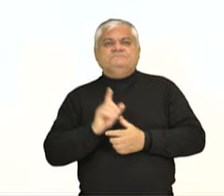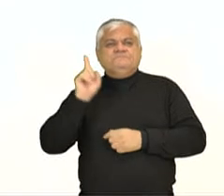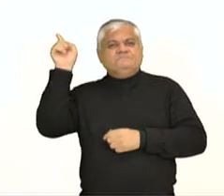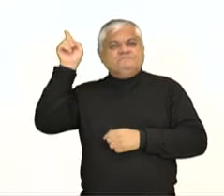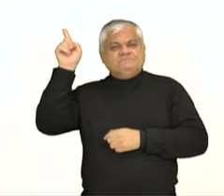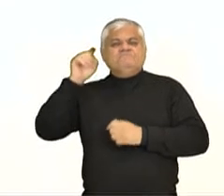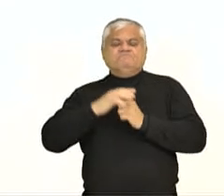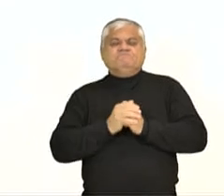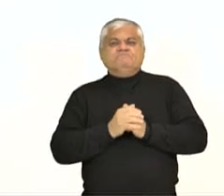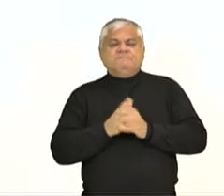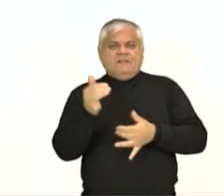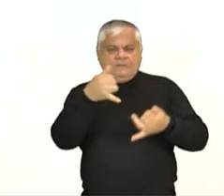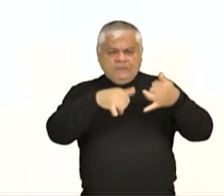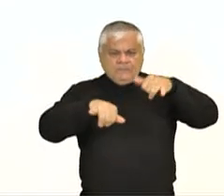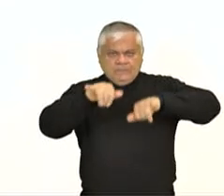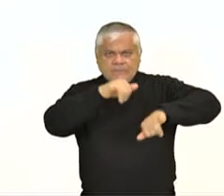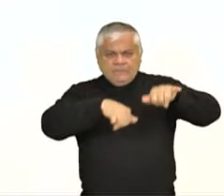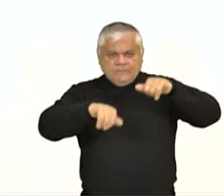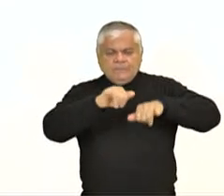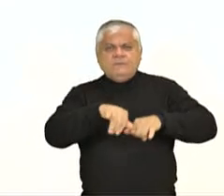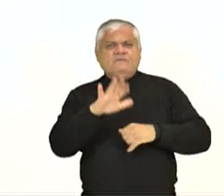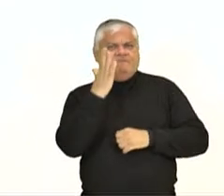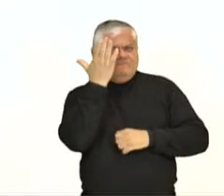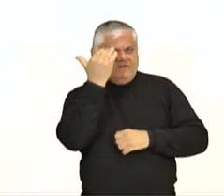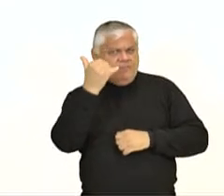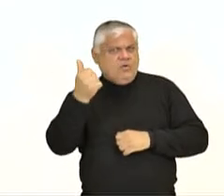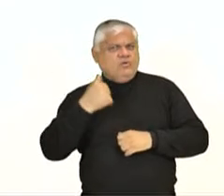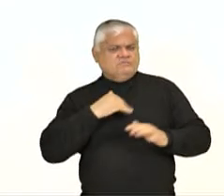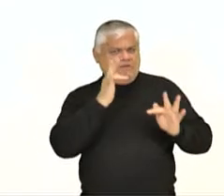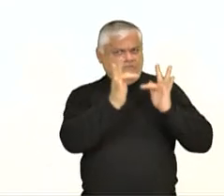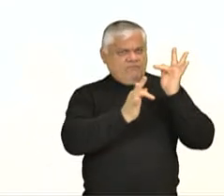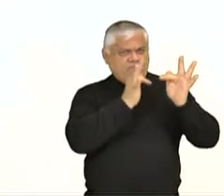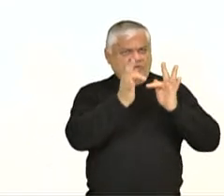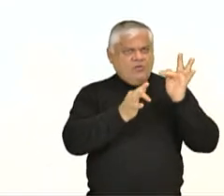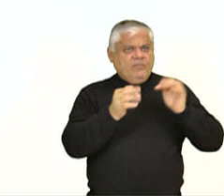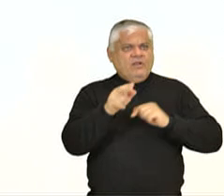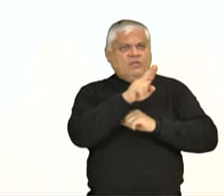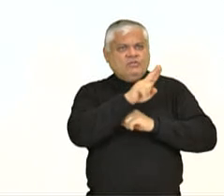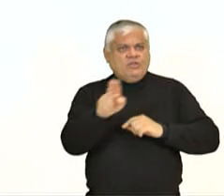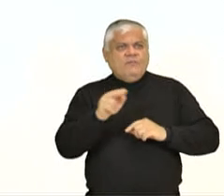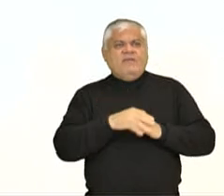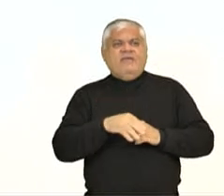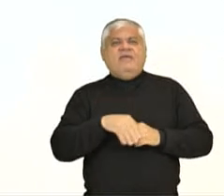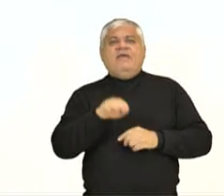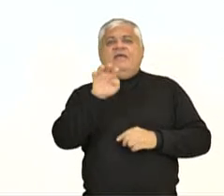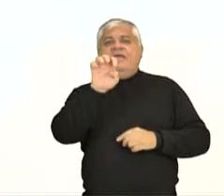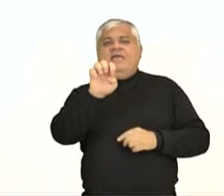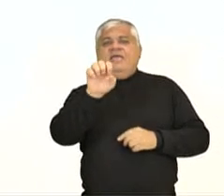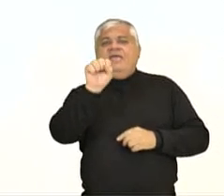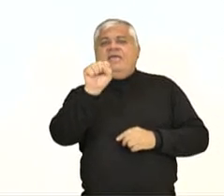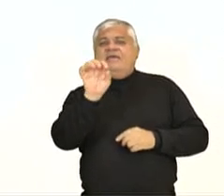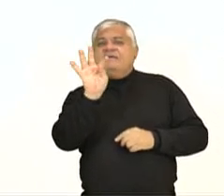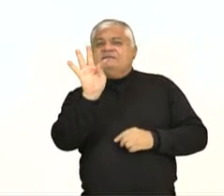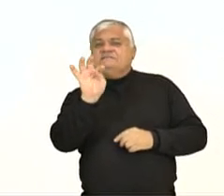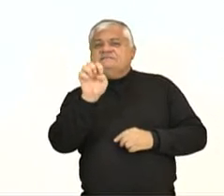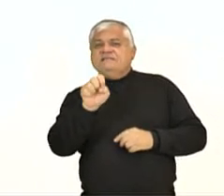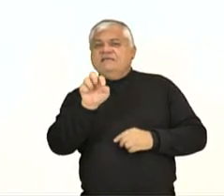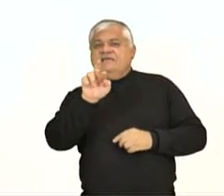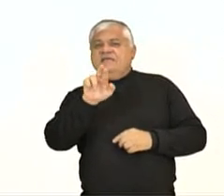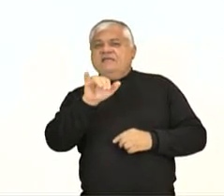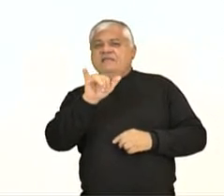temos uma reação química muito famosa, cujo nome dela é reação química de esterificação.